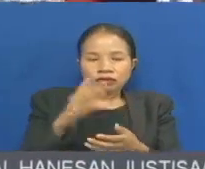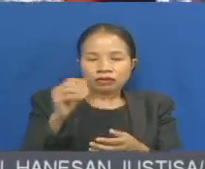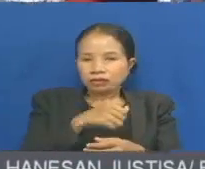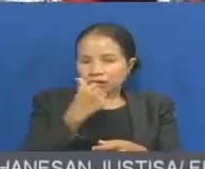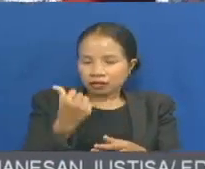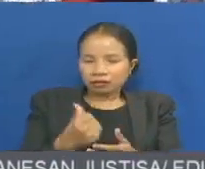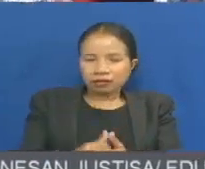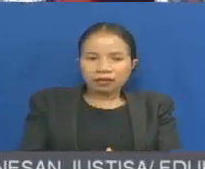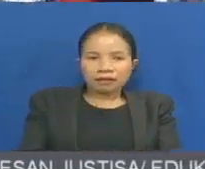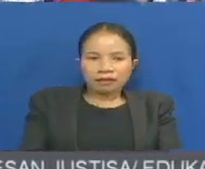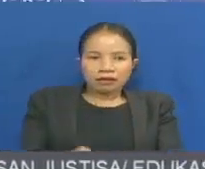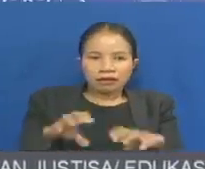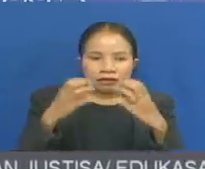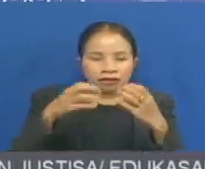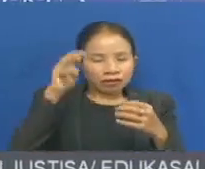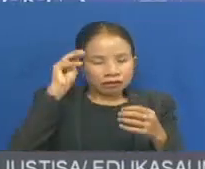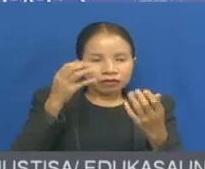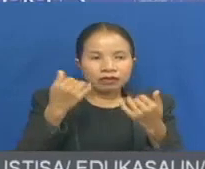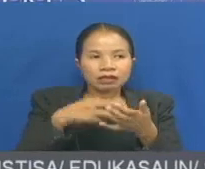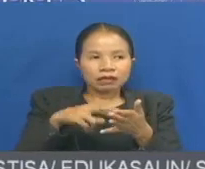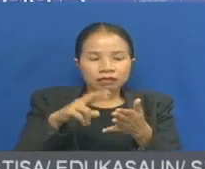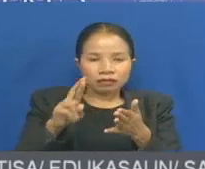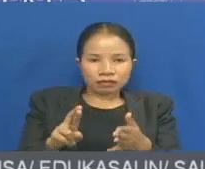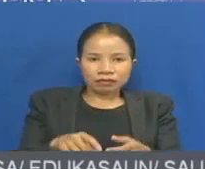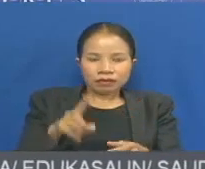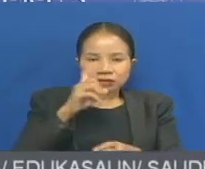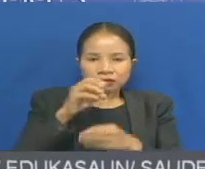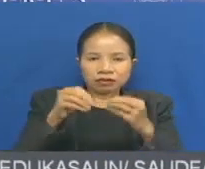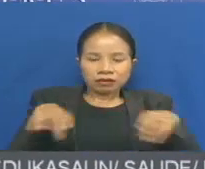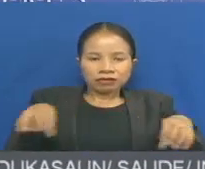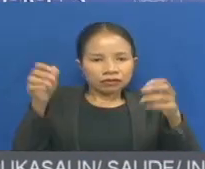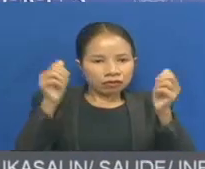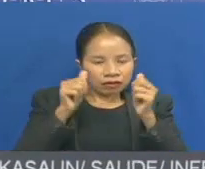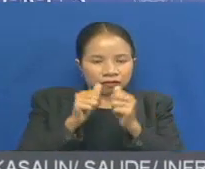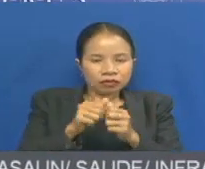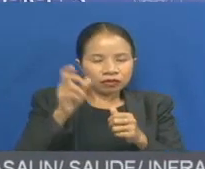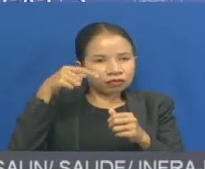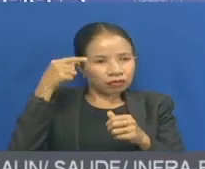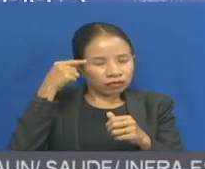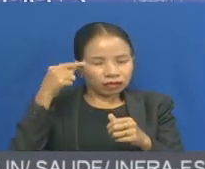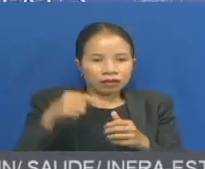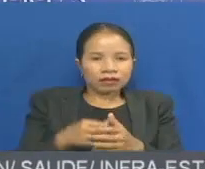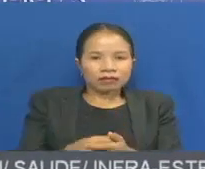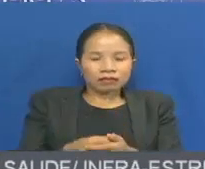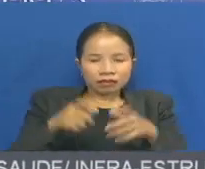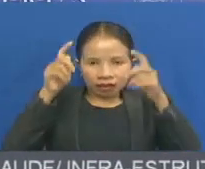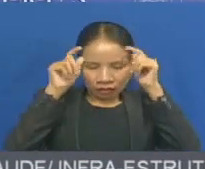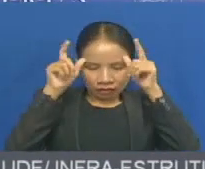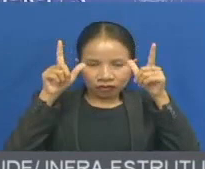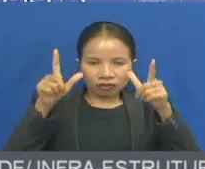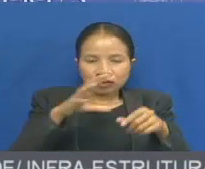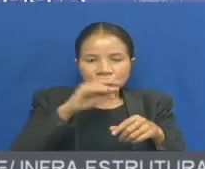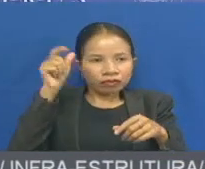Celotan. O Conselho de Ministros hoje aprova acordo de cooperação entre o Governo da República Democrática de Timor-Leste,